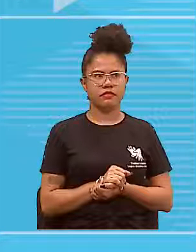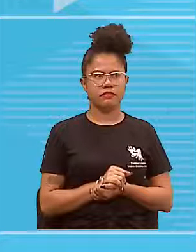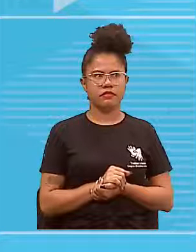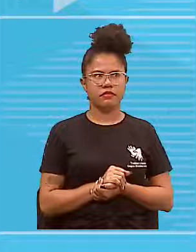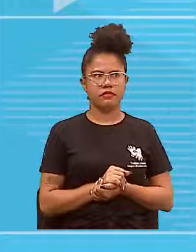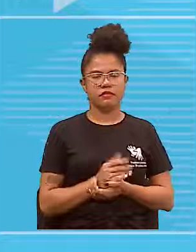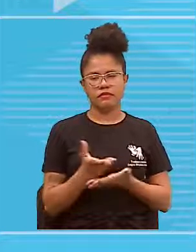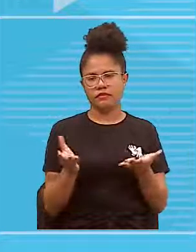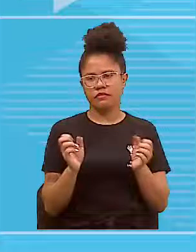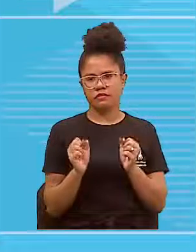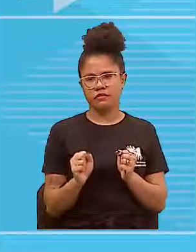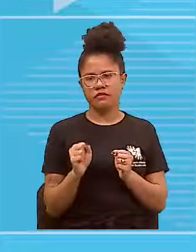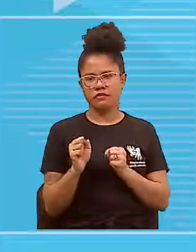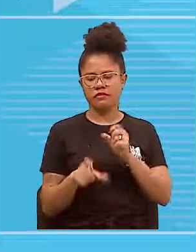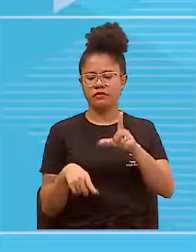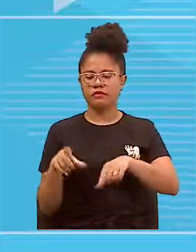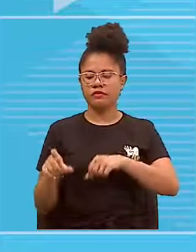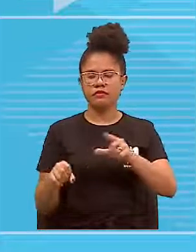erradas.